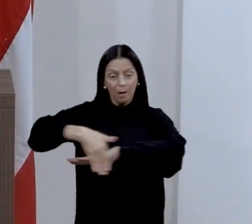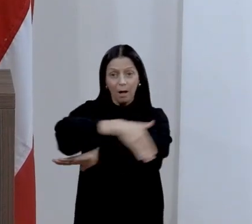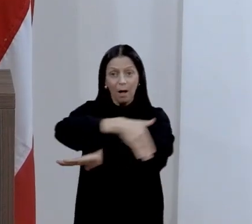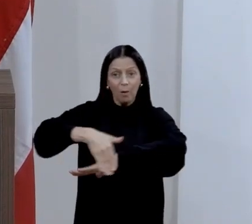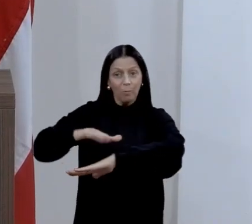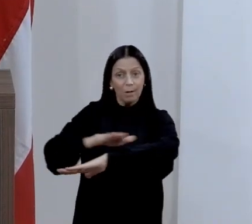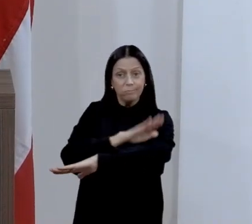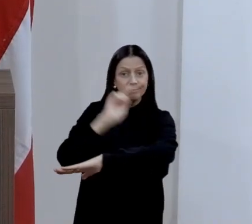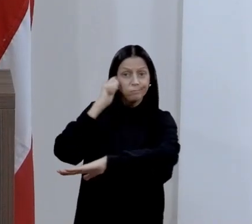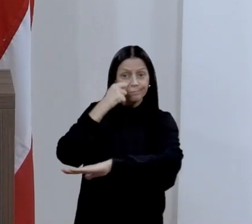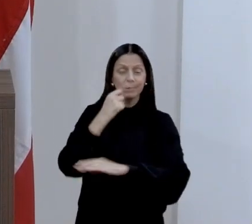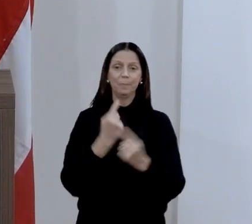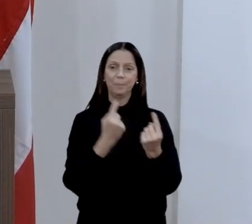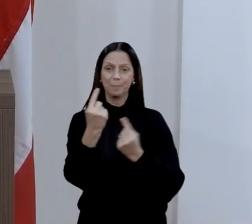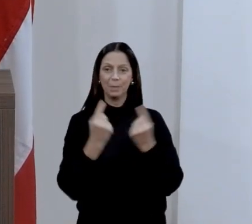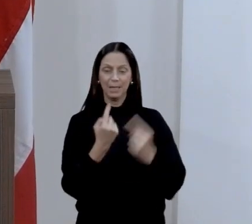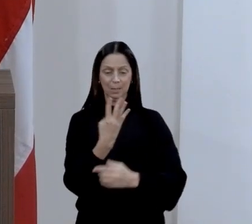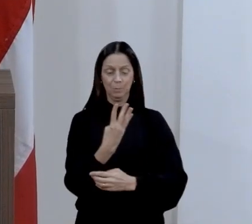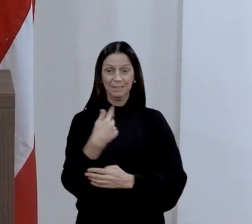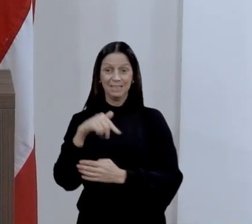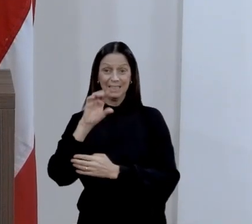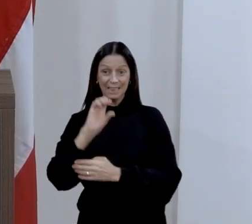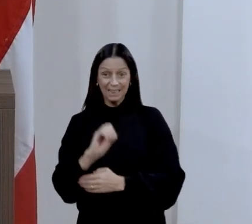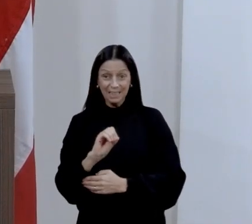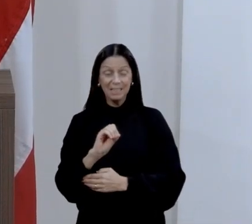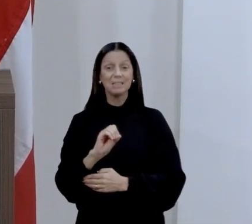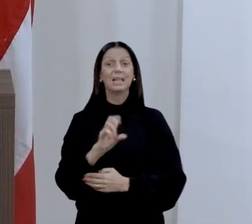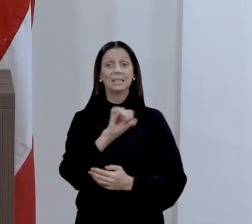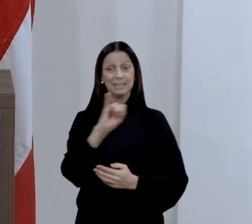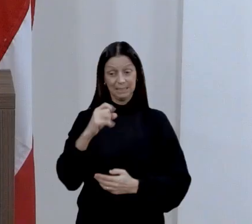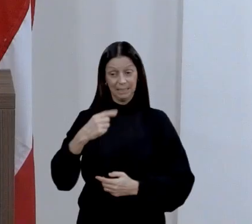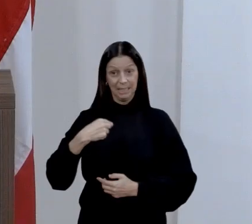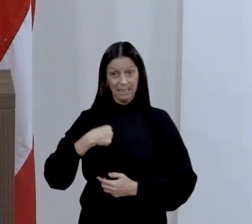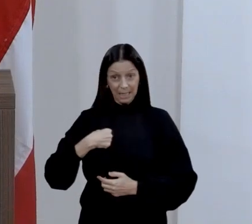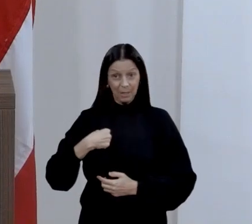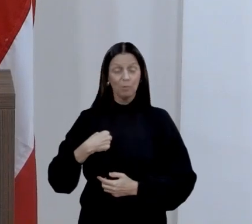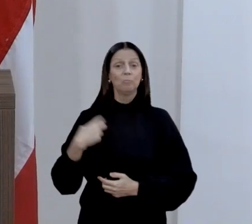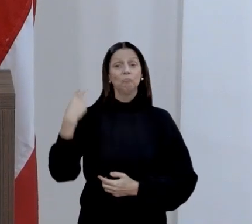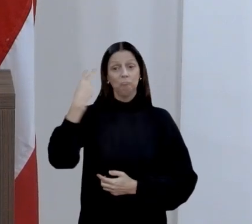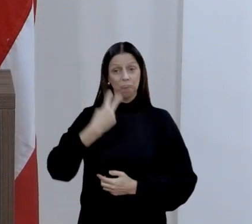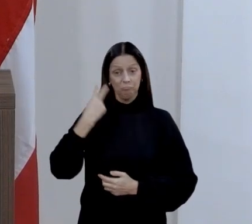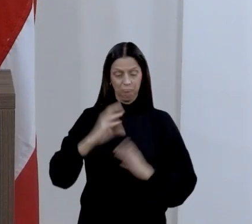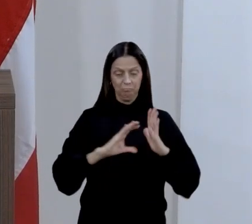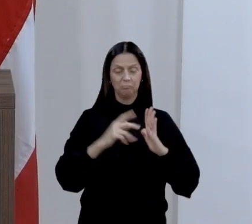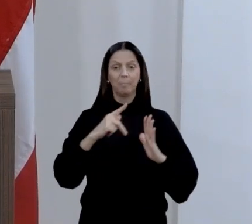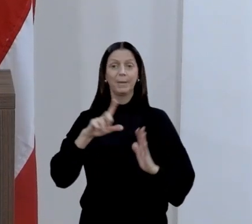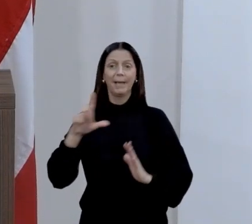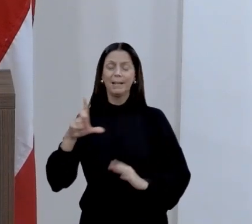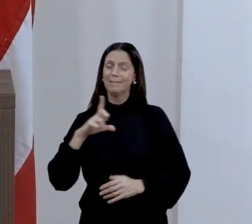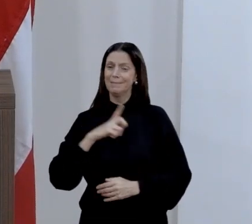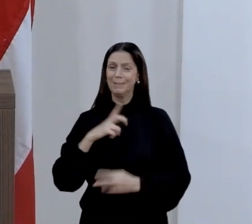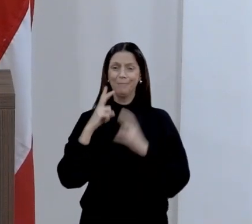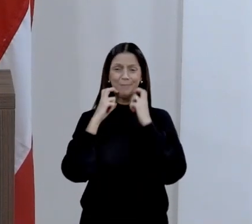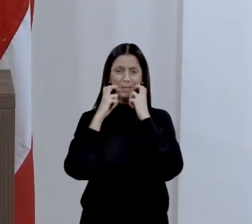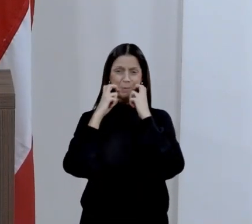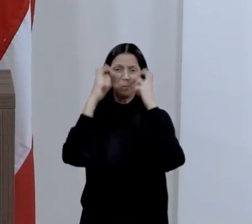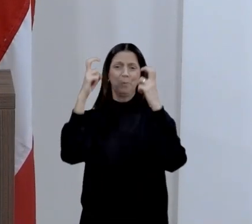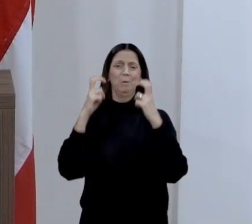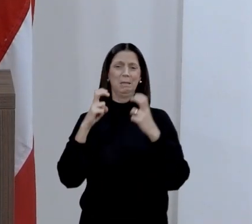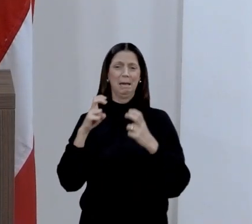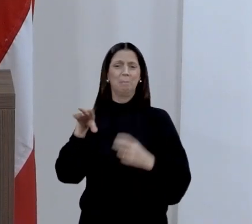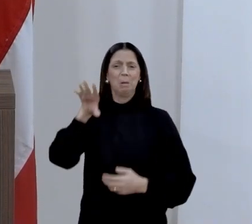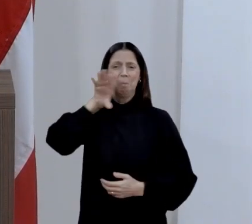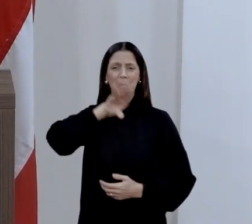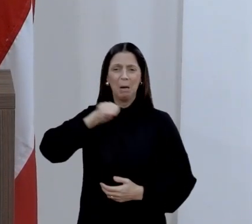aqui fala na BR-470, eu acho que se eu fosse um vereador aqui do PL, eu teria vergonha, inclusive, de colocar na minha boca